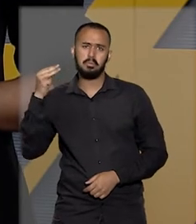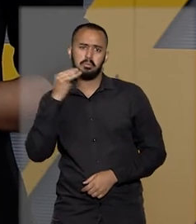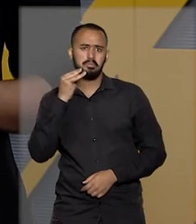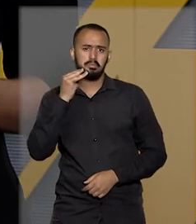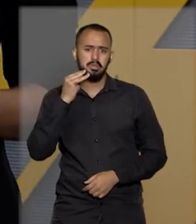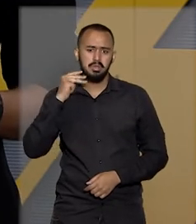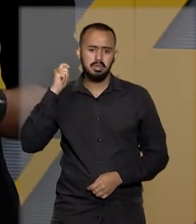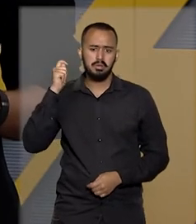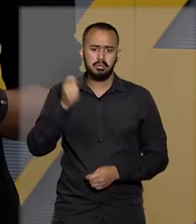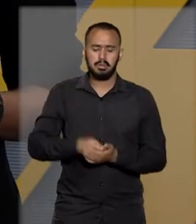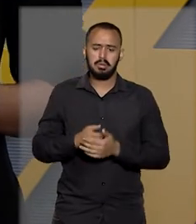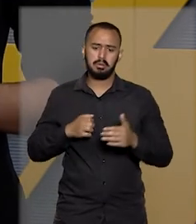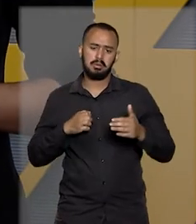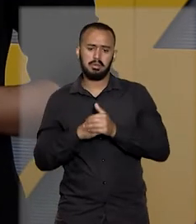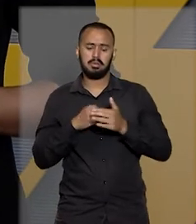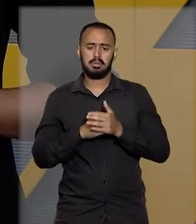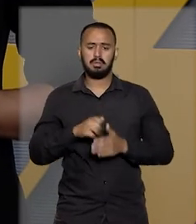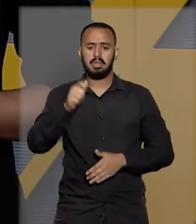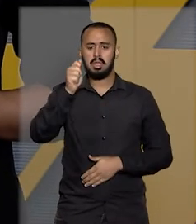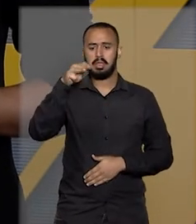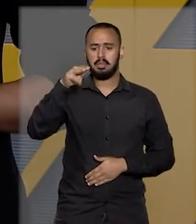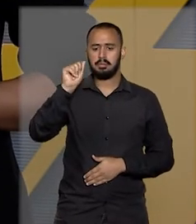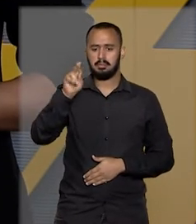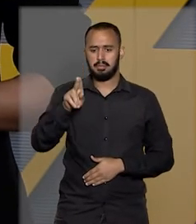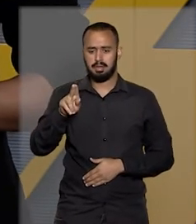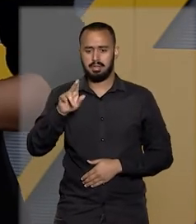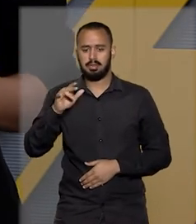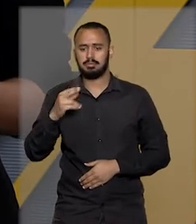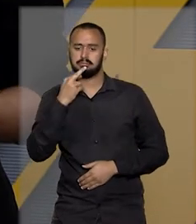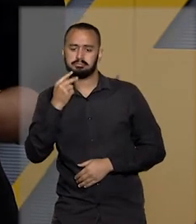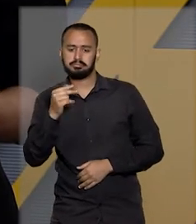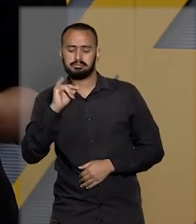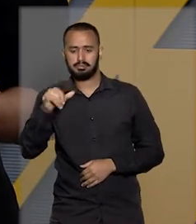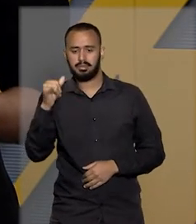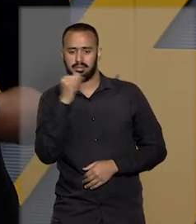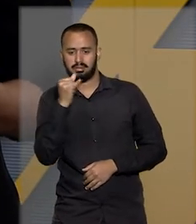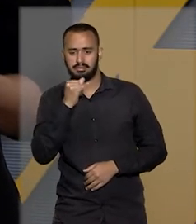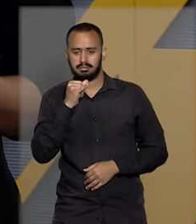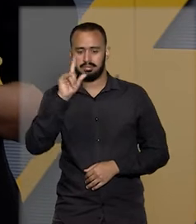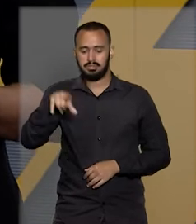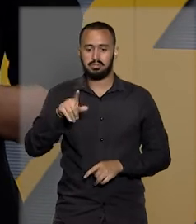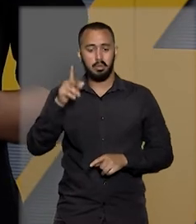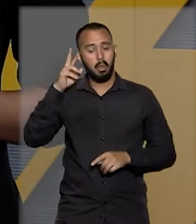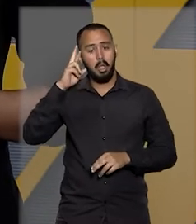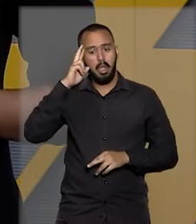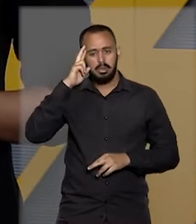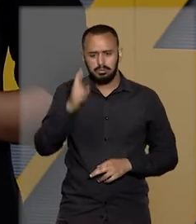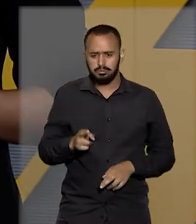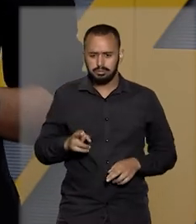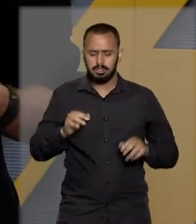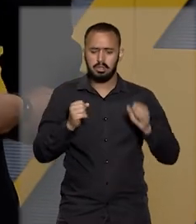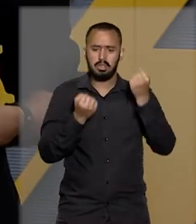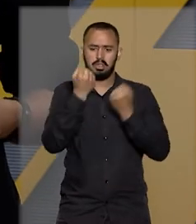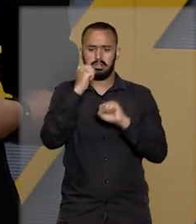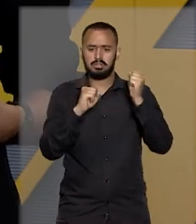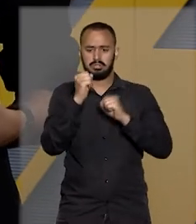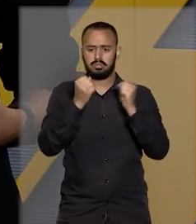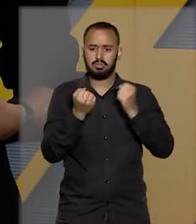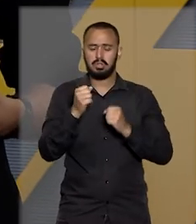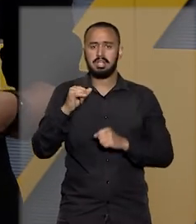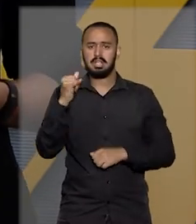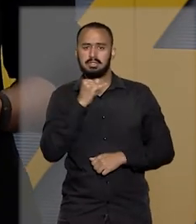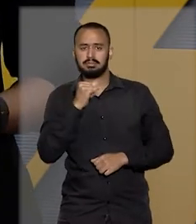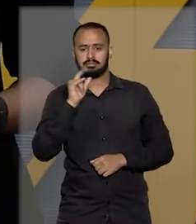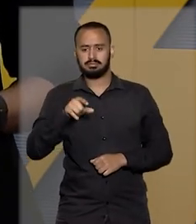de reais para a empresa Ambar Uruguaiana Energia, responsável pela usina termoelétrica uruguaiana, no Rio Grande do